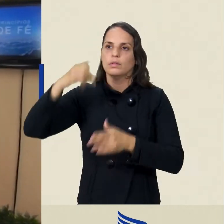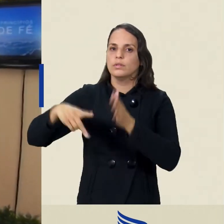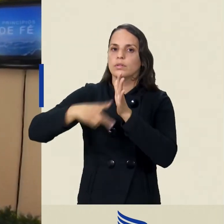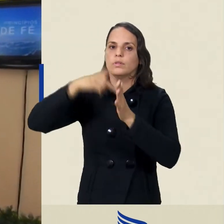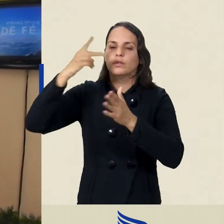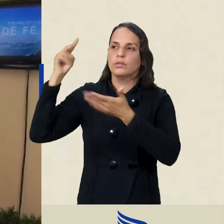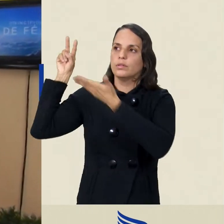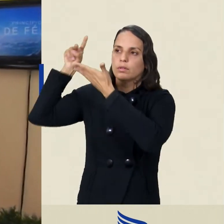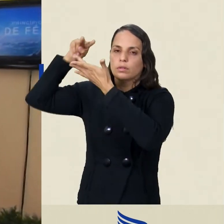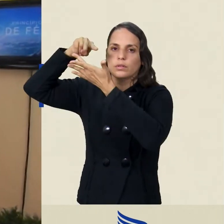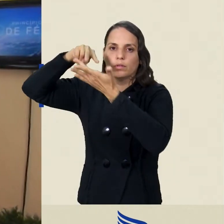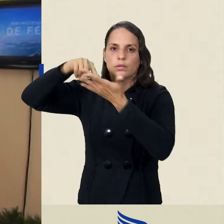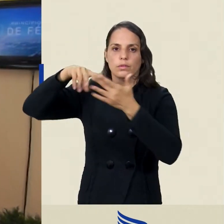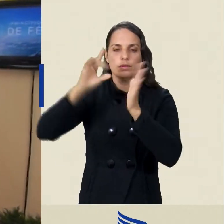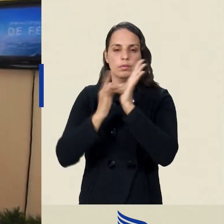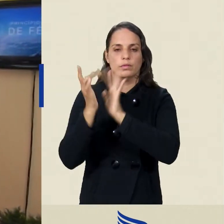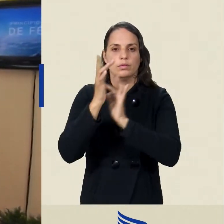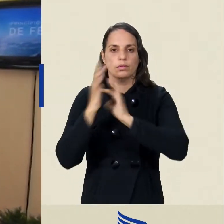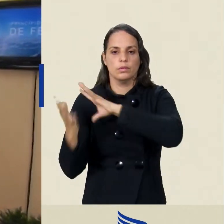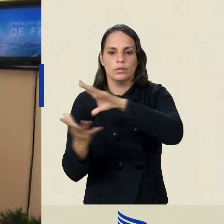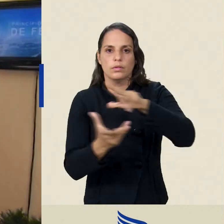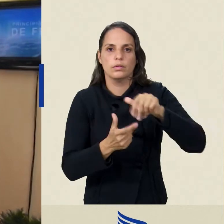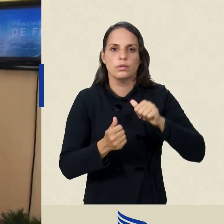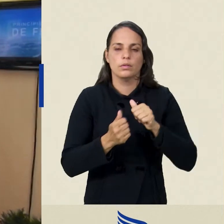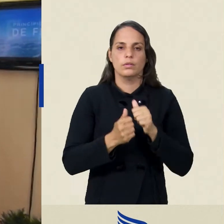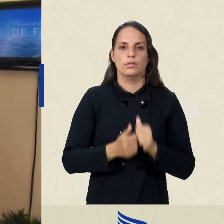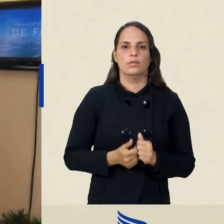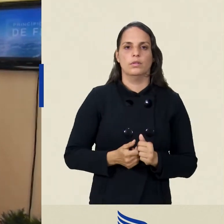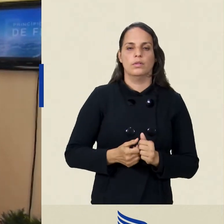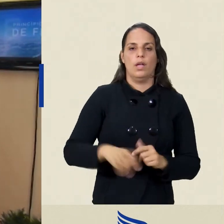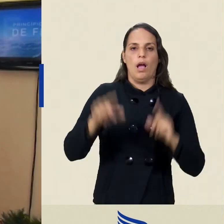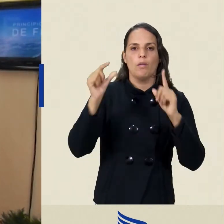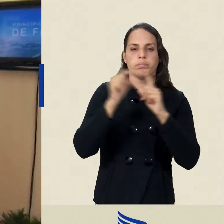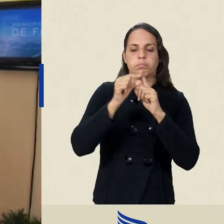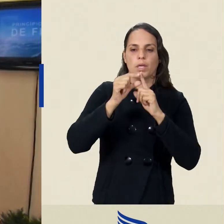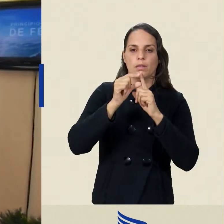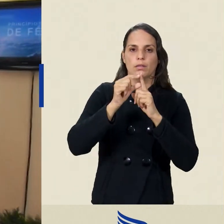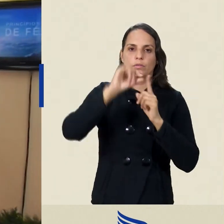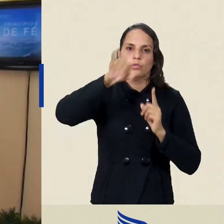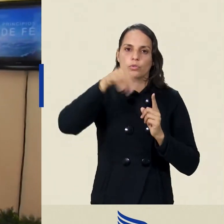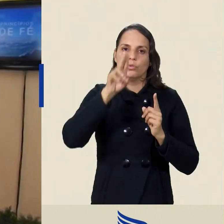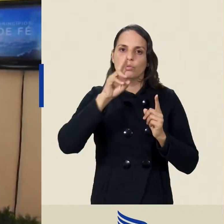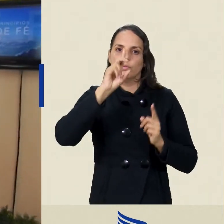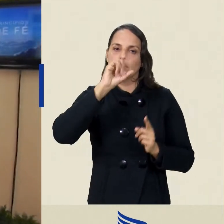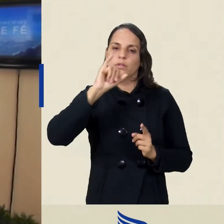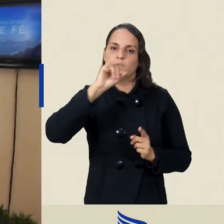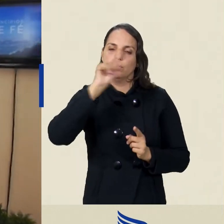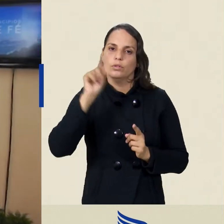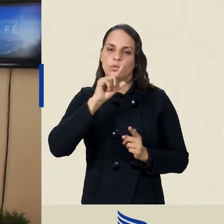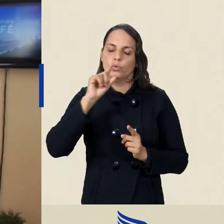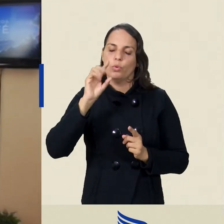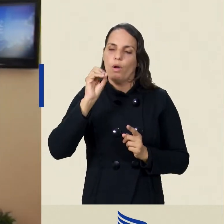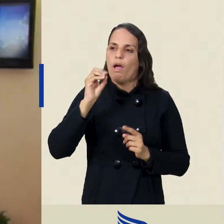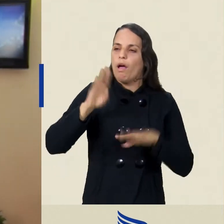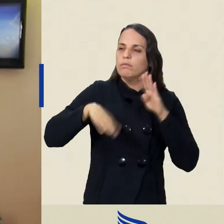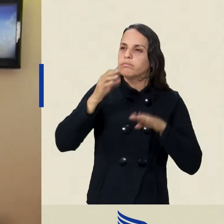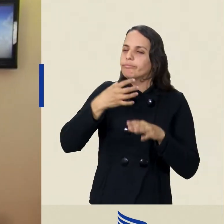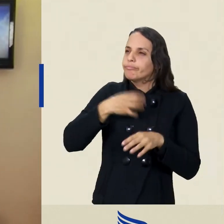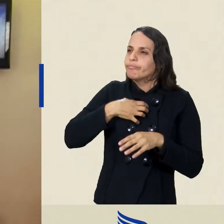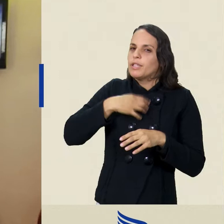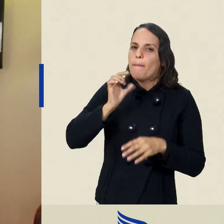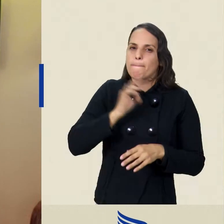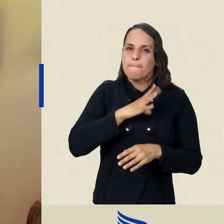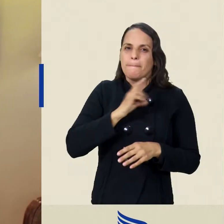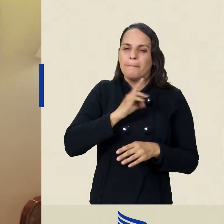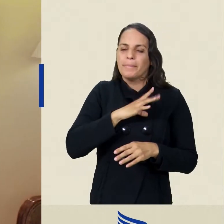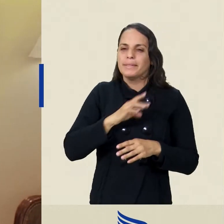mundo. A palavra juízo sempre nos provoca medo e insegurança, talvez pelo estado de condenação